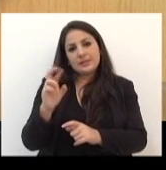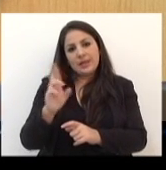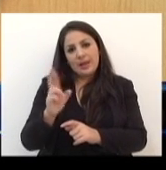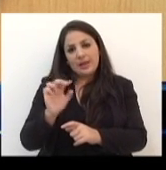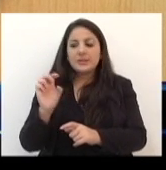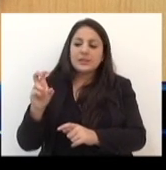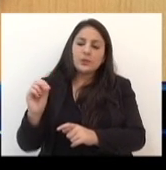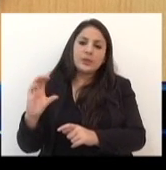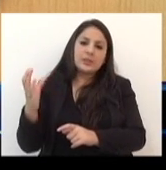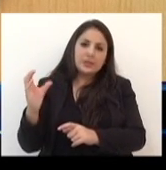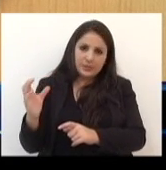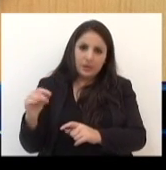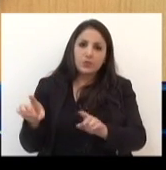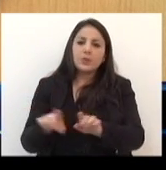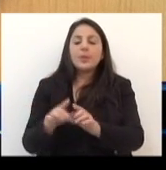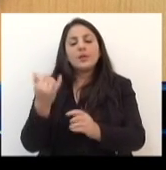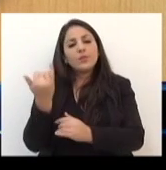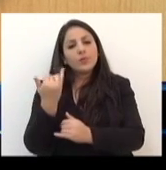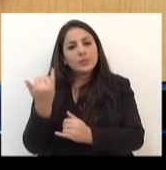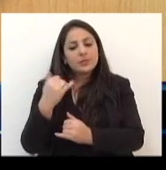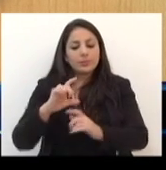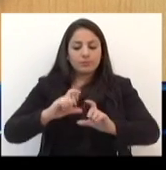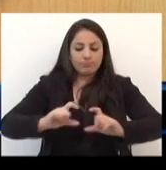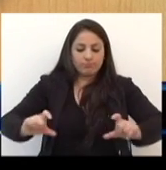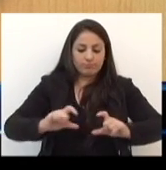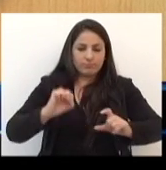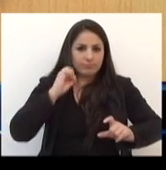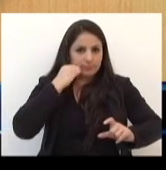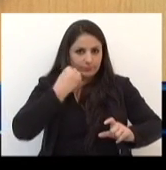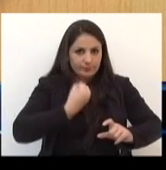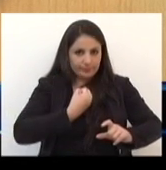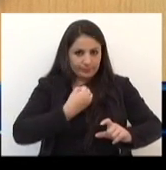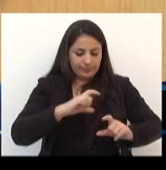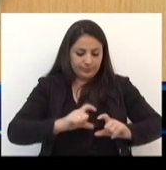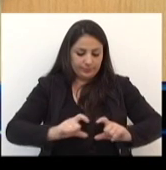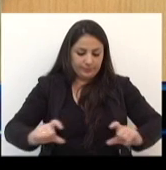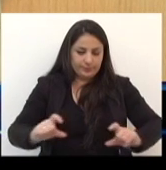13,50. Informações pelo telefone 3045